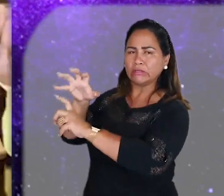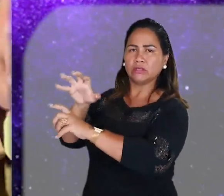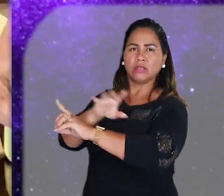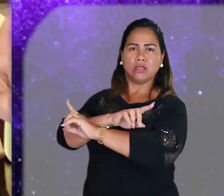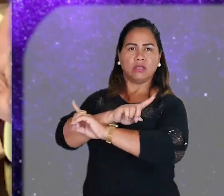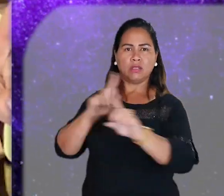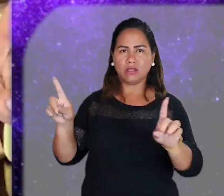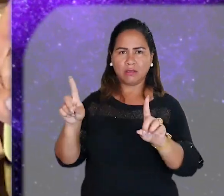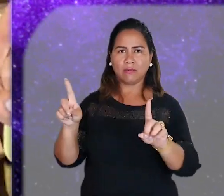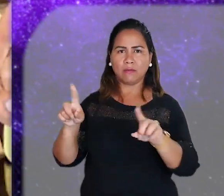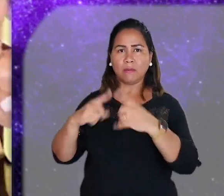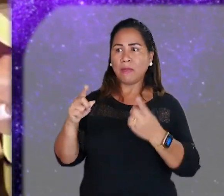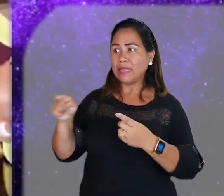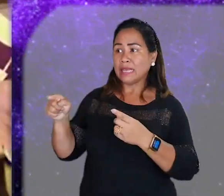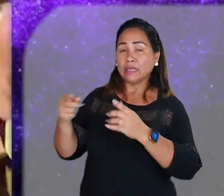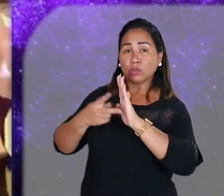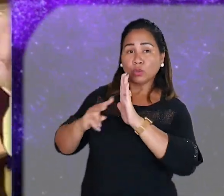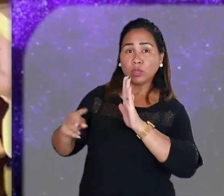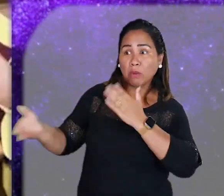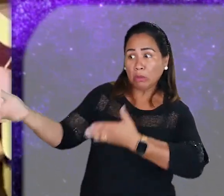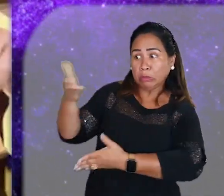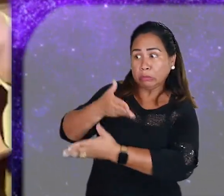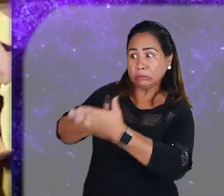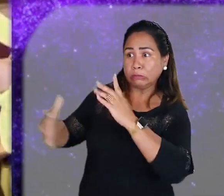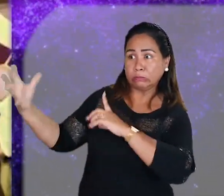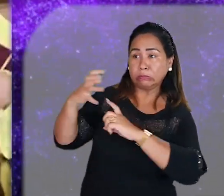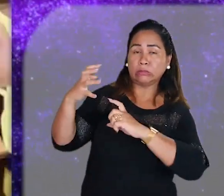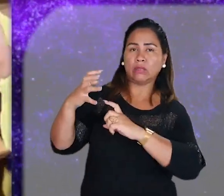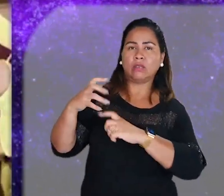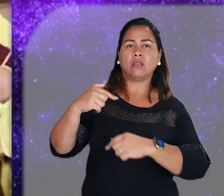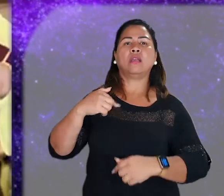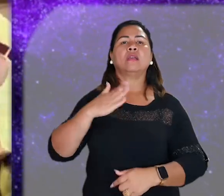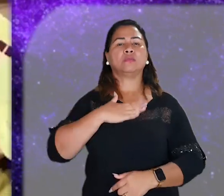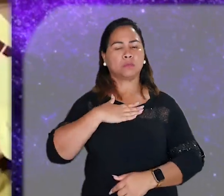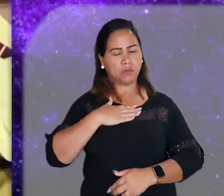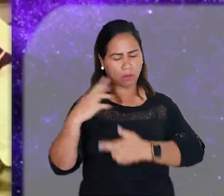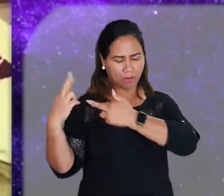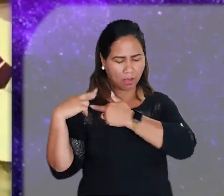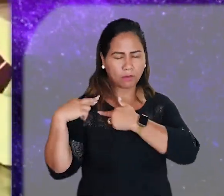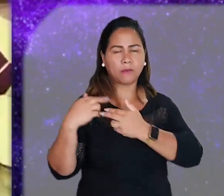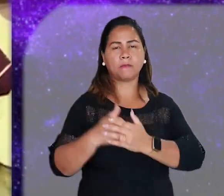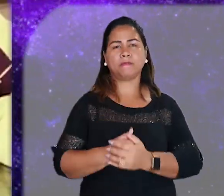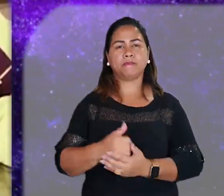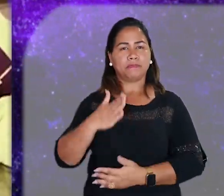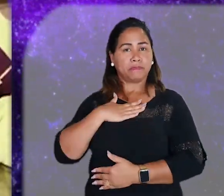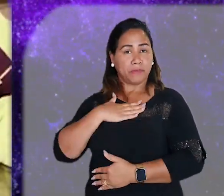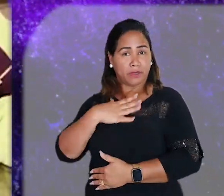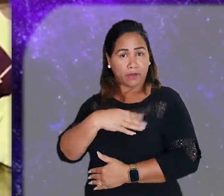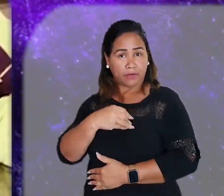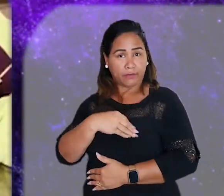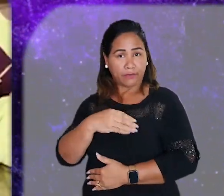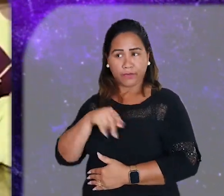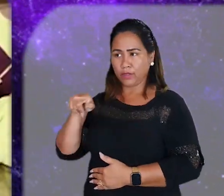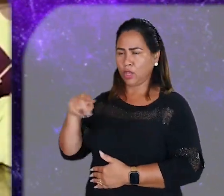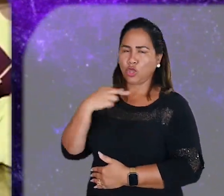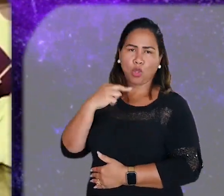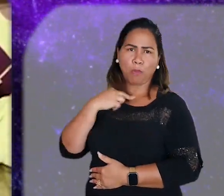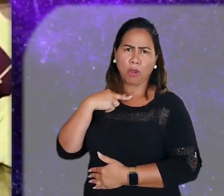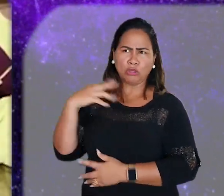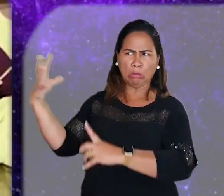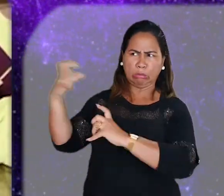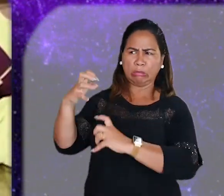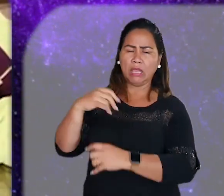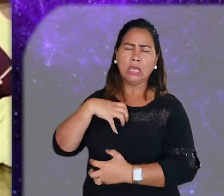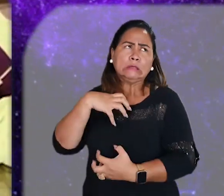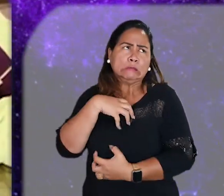poder sobre o outro mas sobre o que ele provoca em mim eu tenho minha filha não